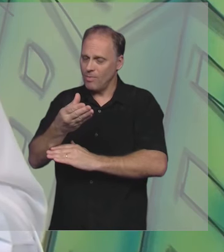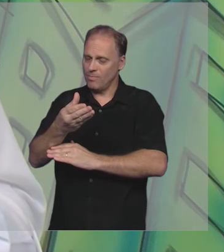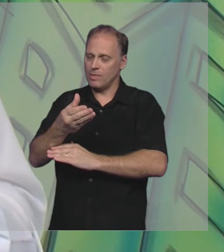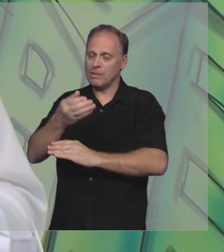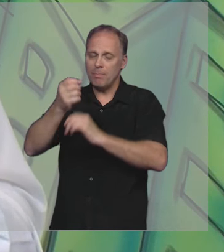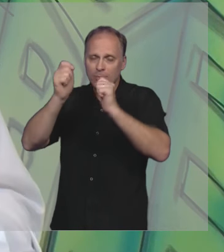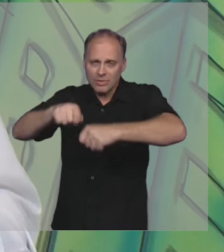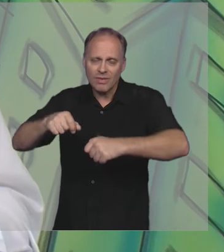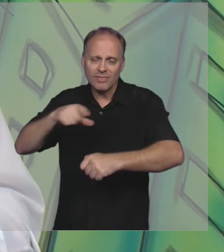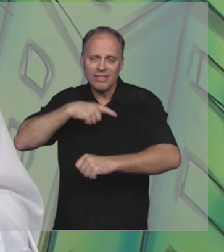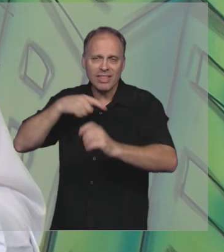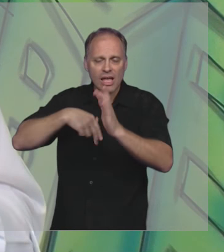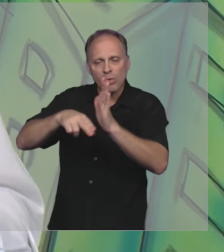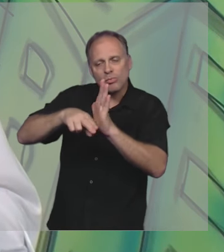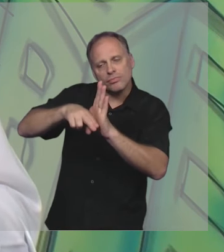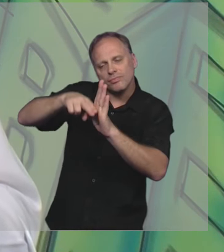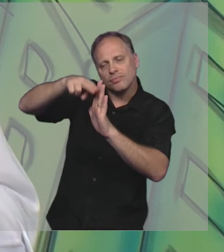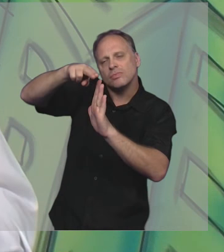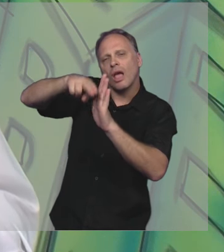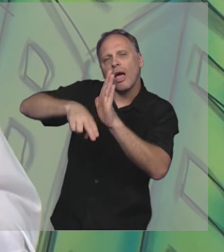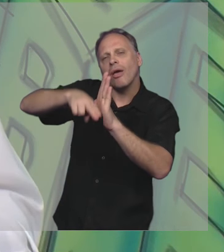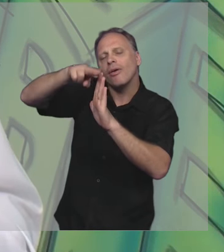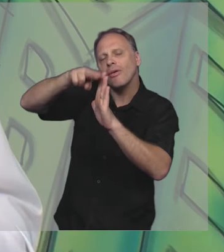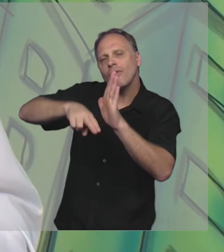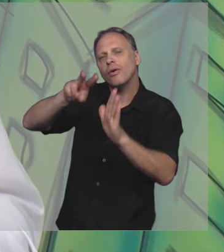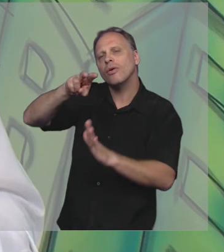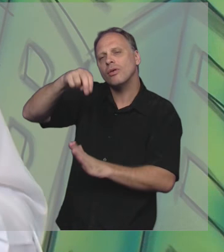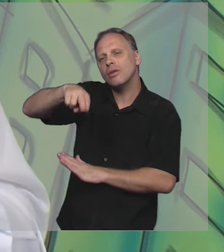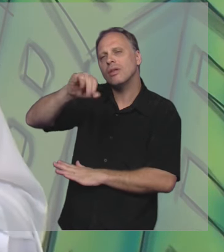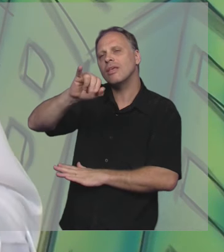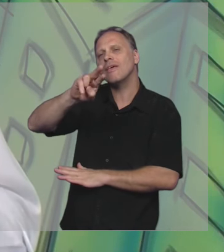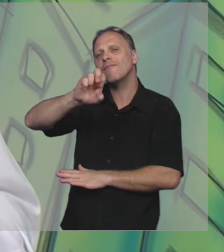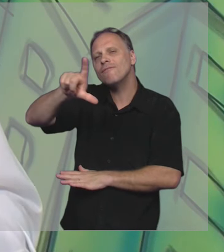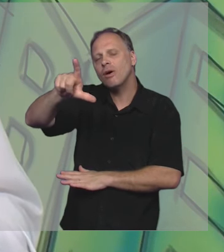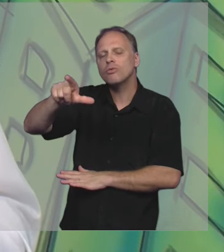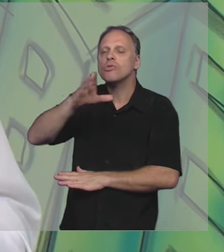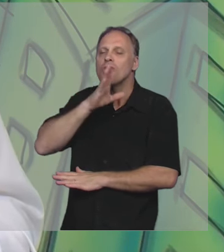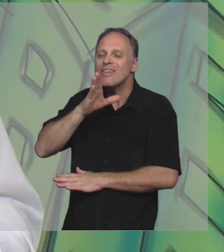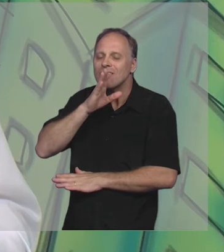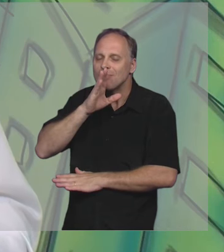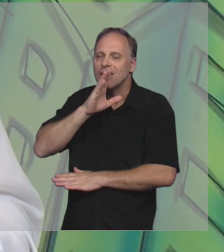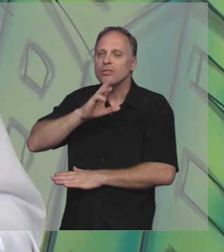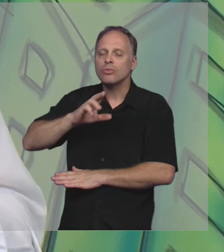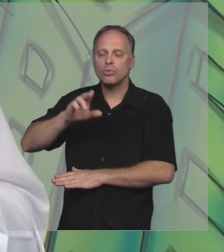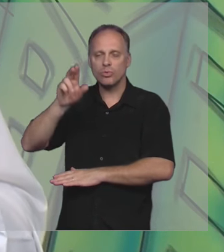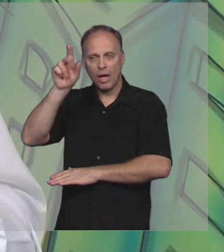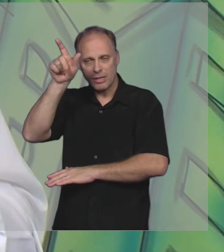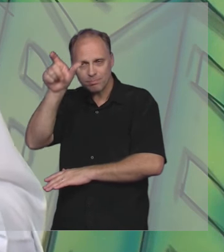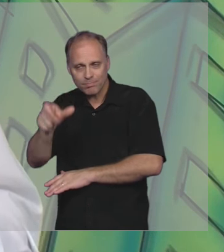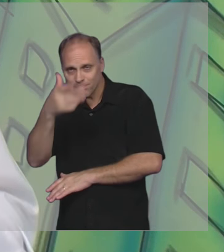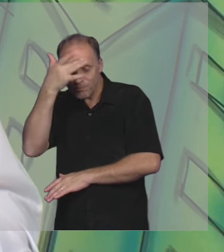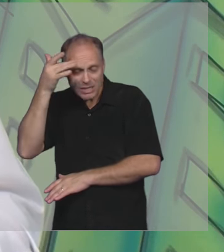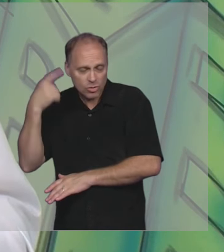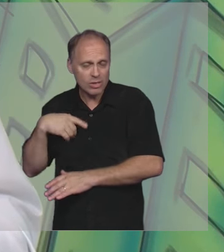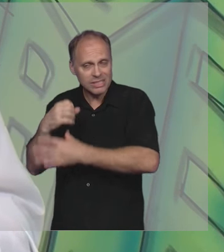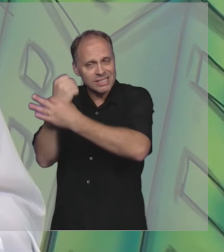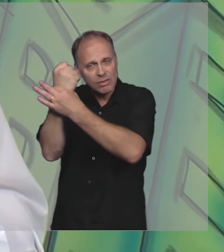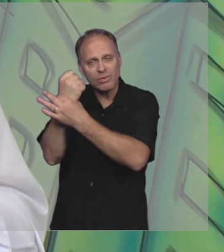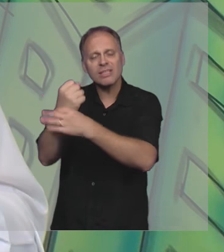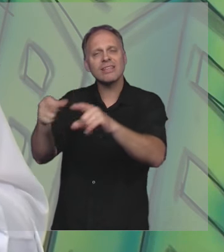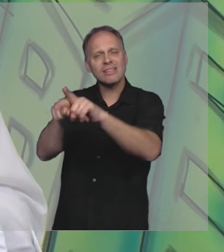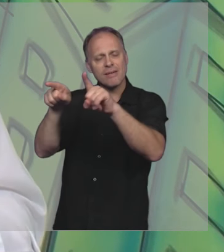ter um nível de conhecimento de saúde, um nível de educação ao usuário e um nível de